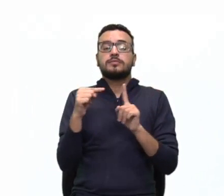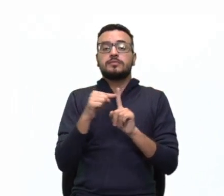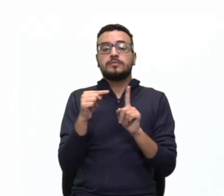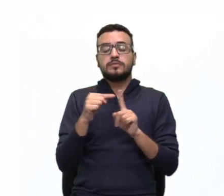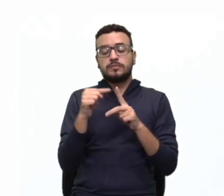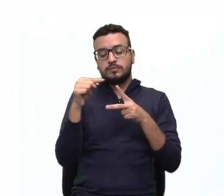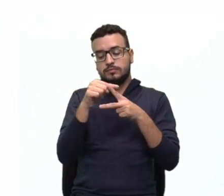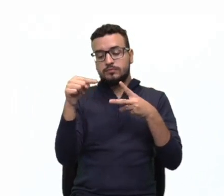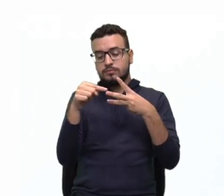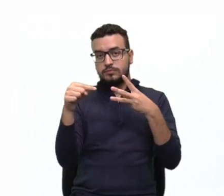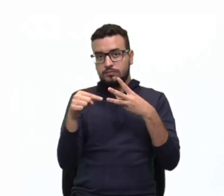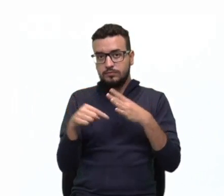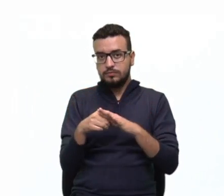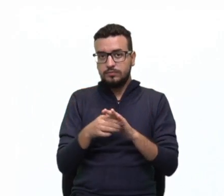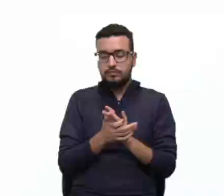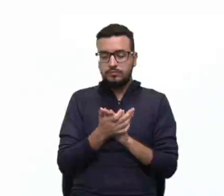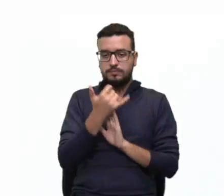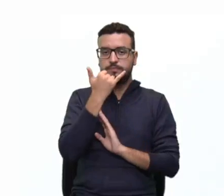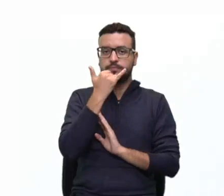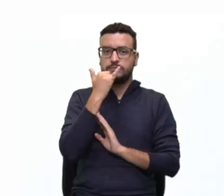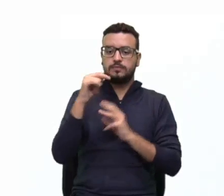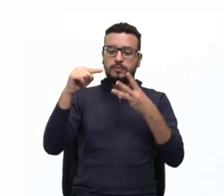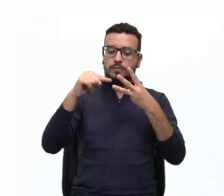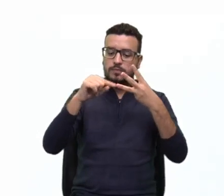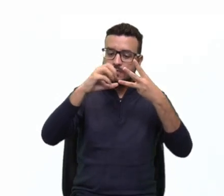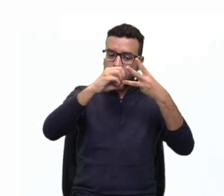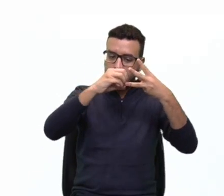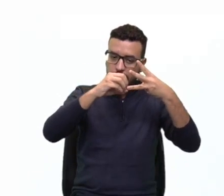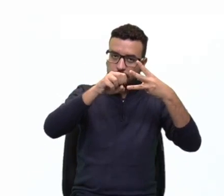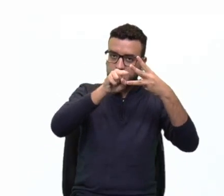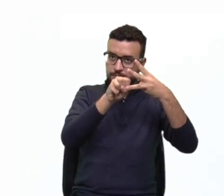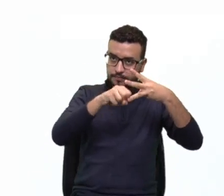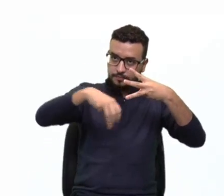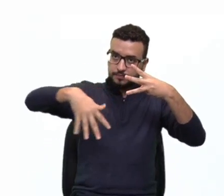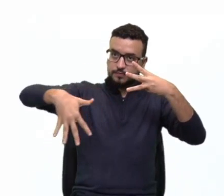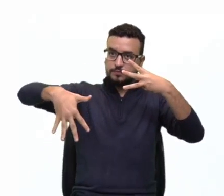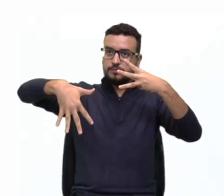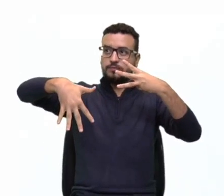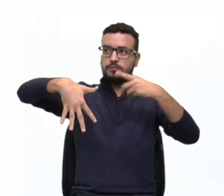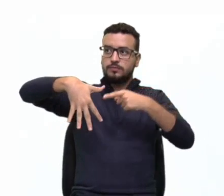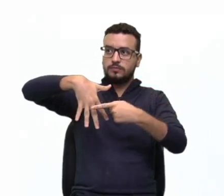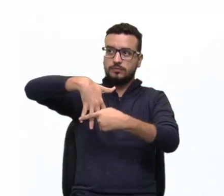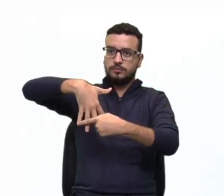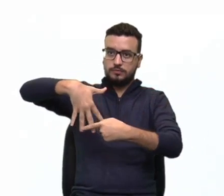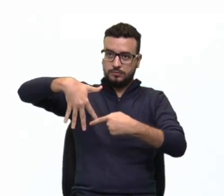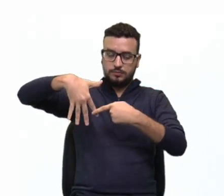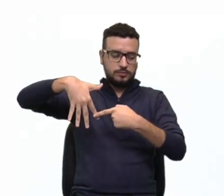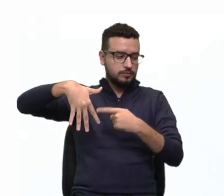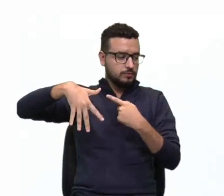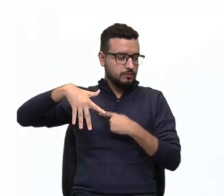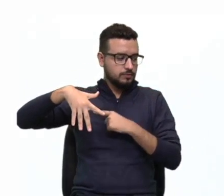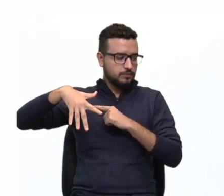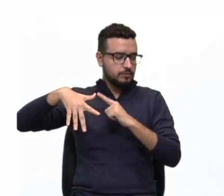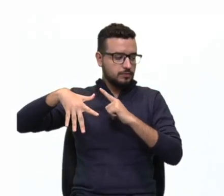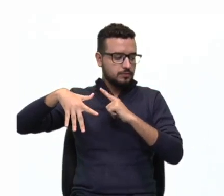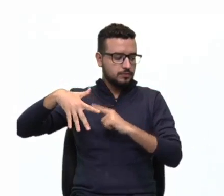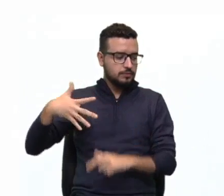articulação sinovial. Então, muita atenção, tá certo?